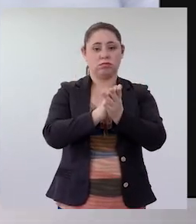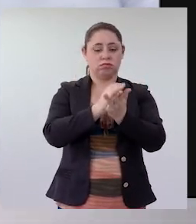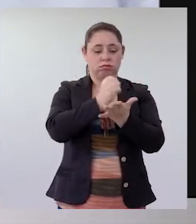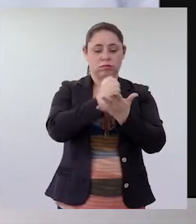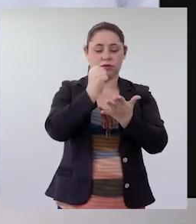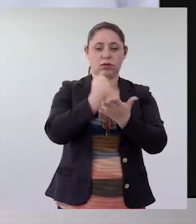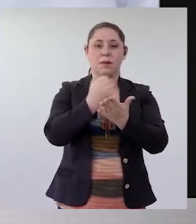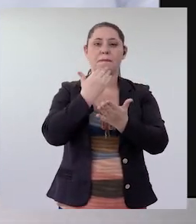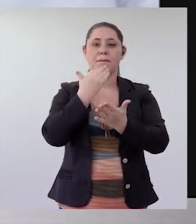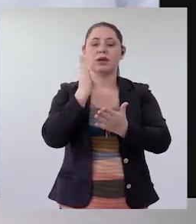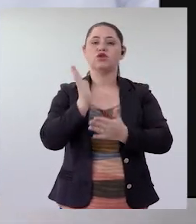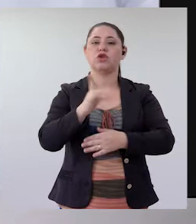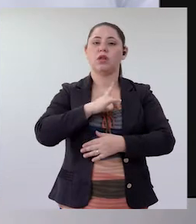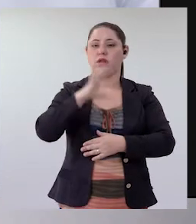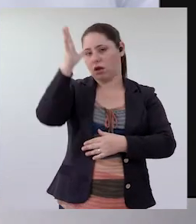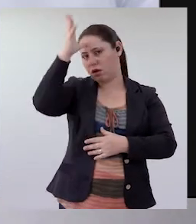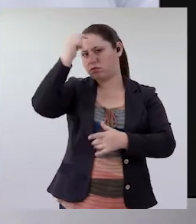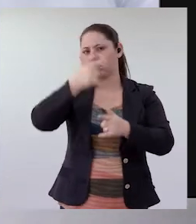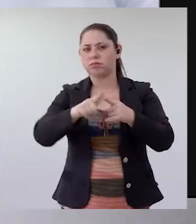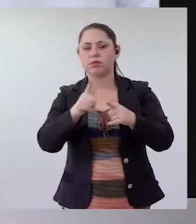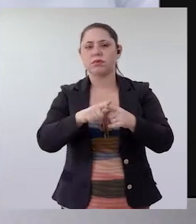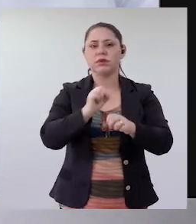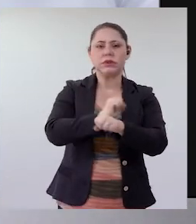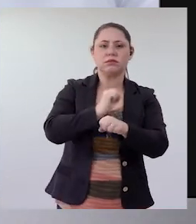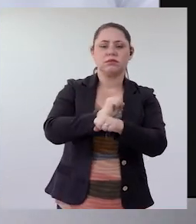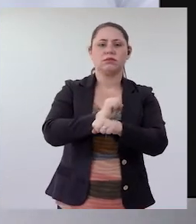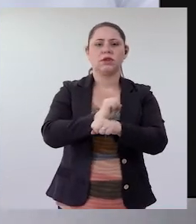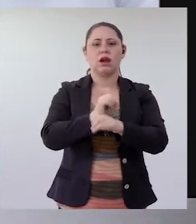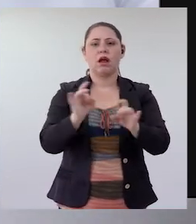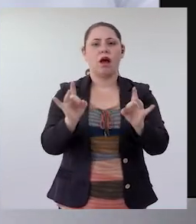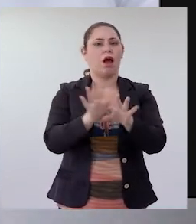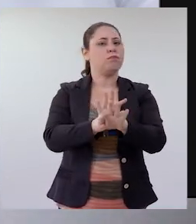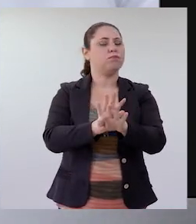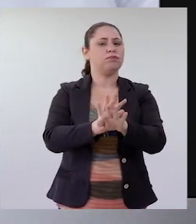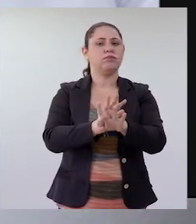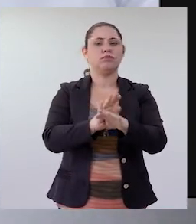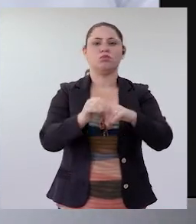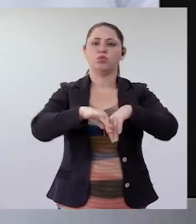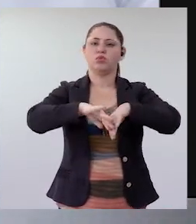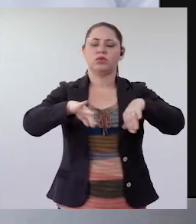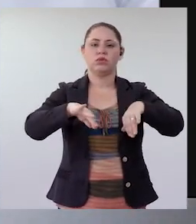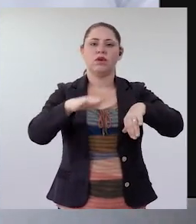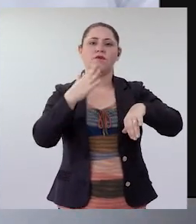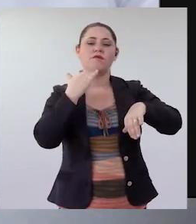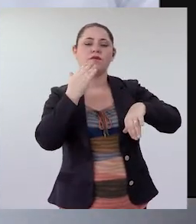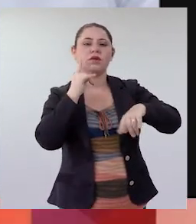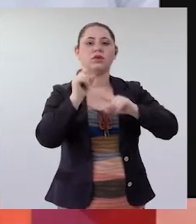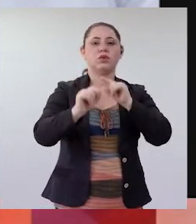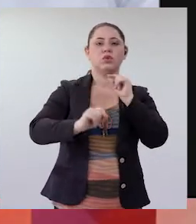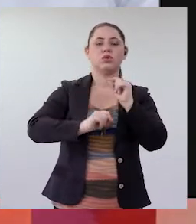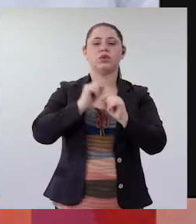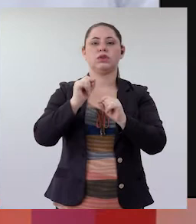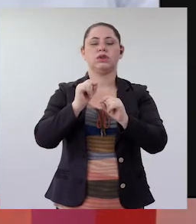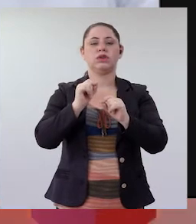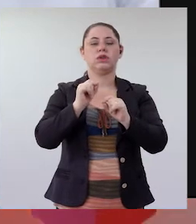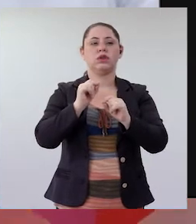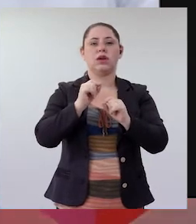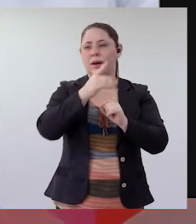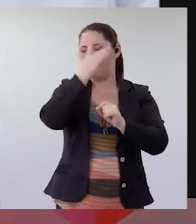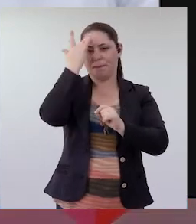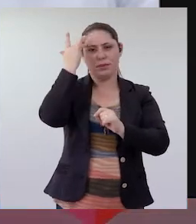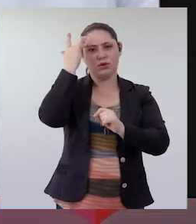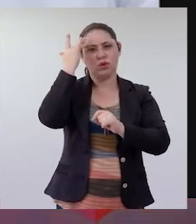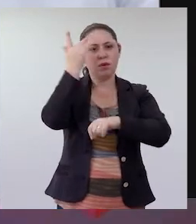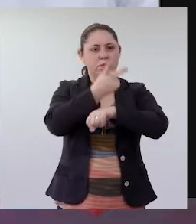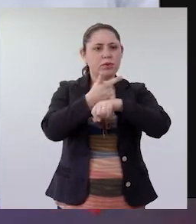e rapidamente ela já tem o resultado que ela espera e, de repente, até essa facilidade fez com que